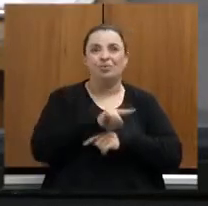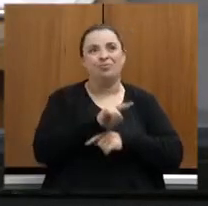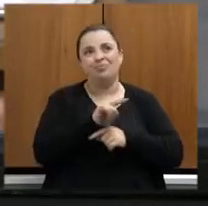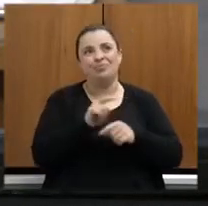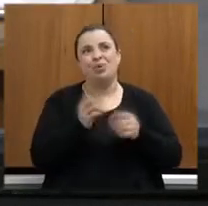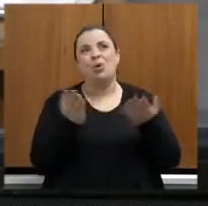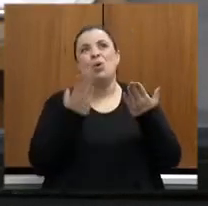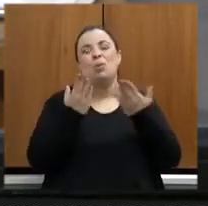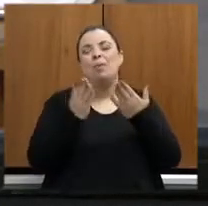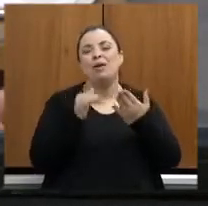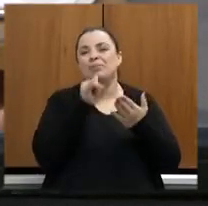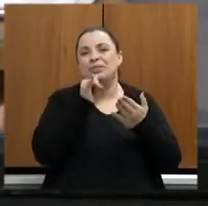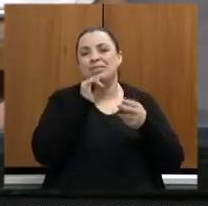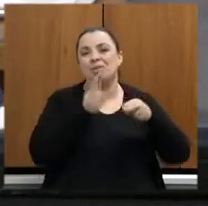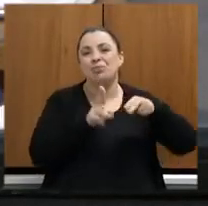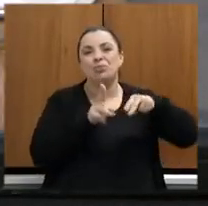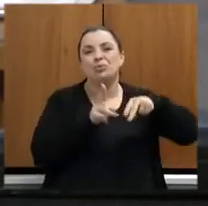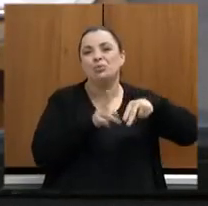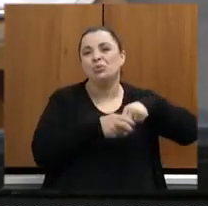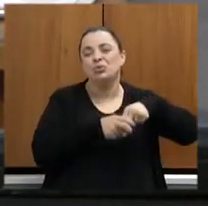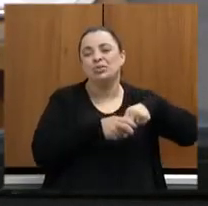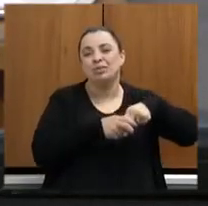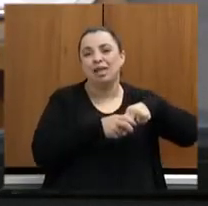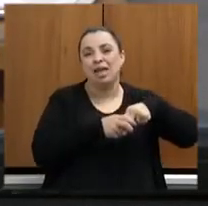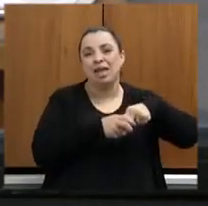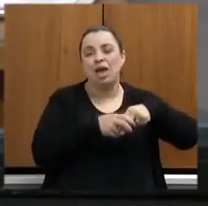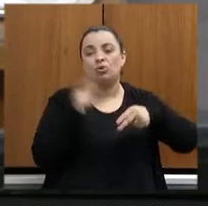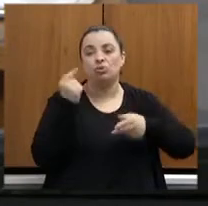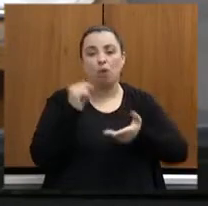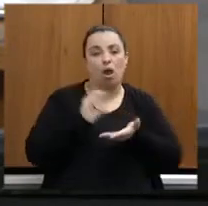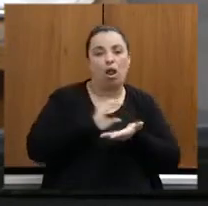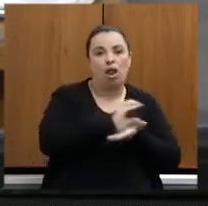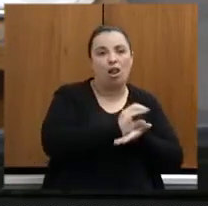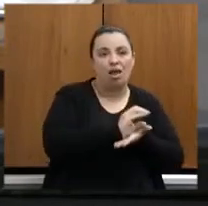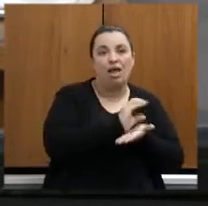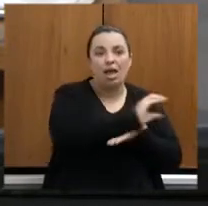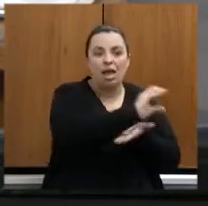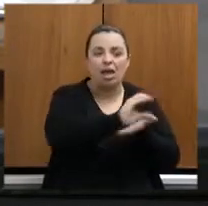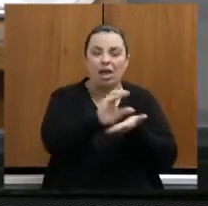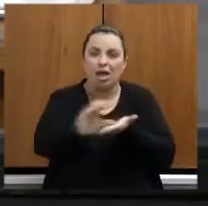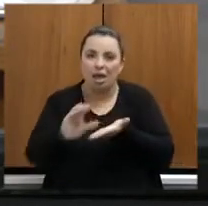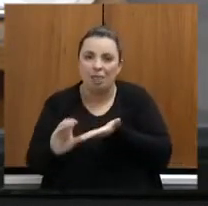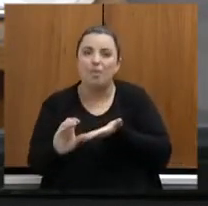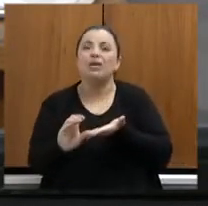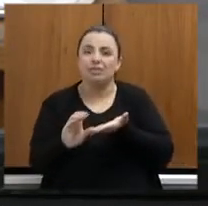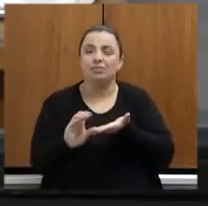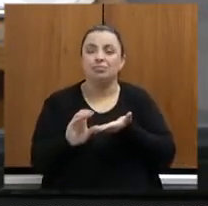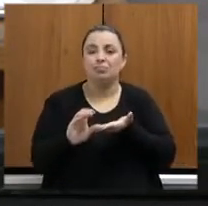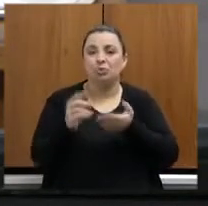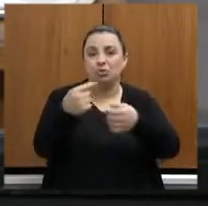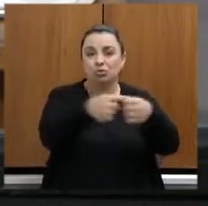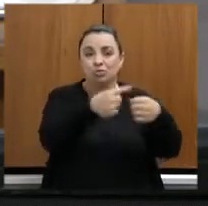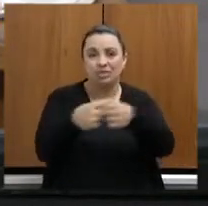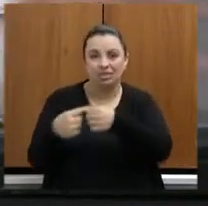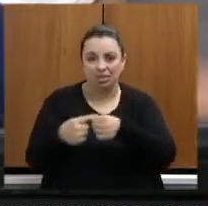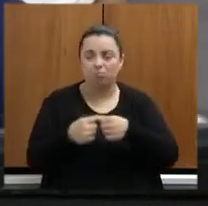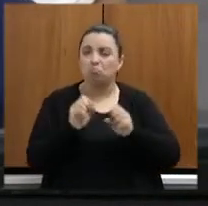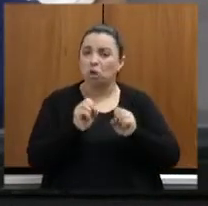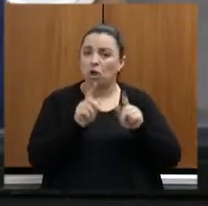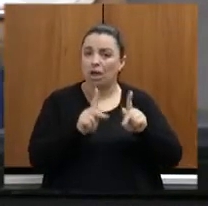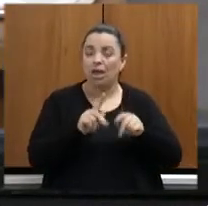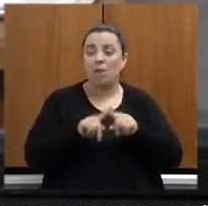municípios e nesse ponto agora o repasse vai ter que chegar também que quando você vai obrigar o município a fazer isso agora